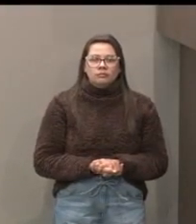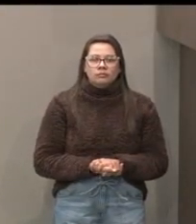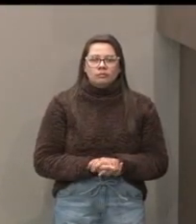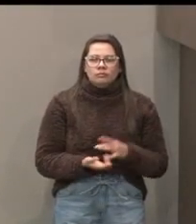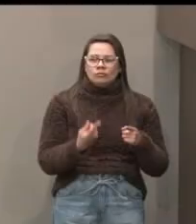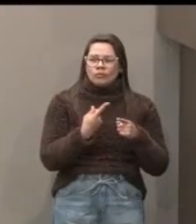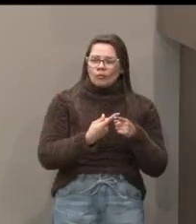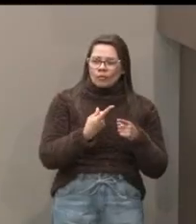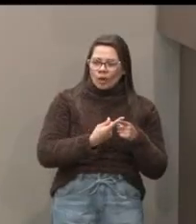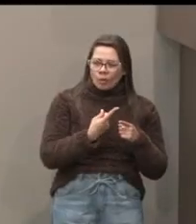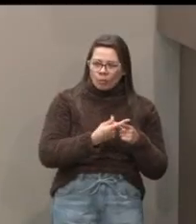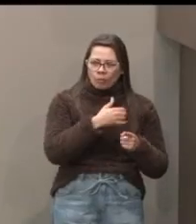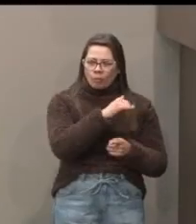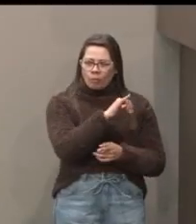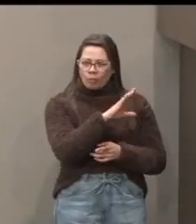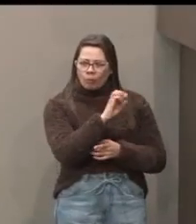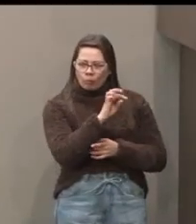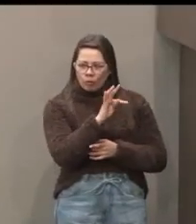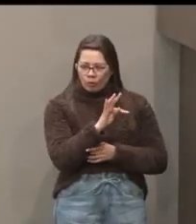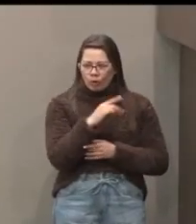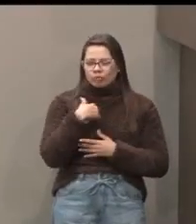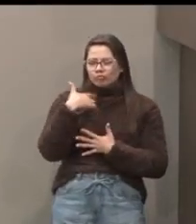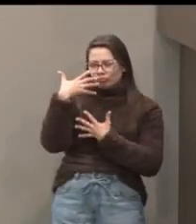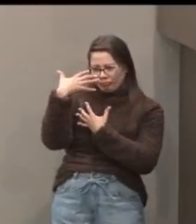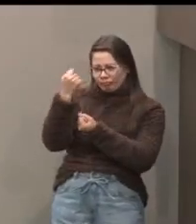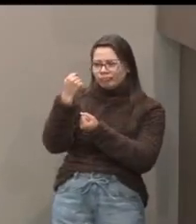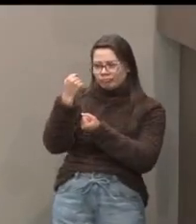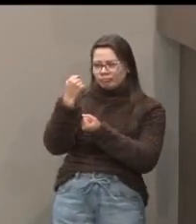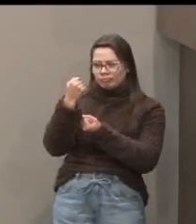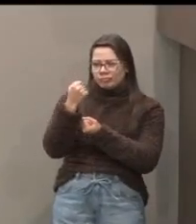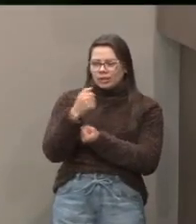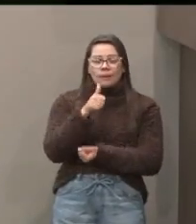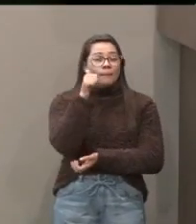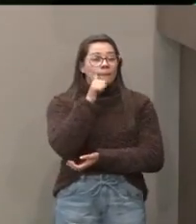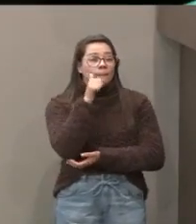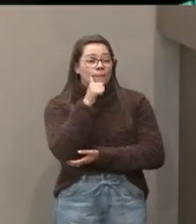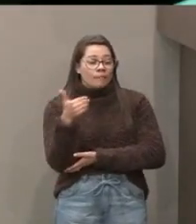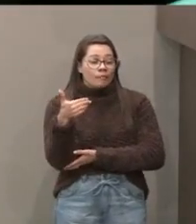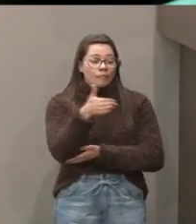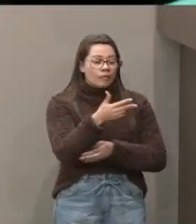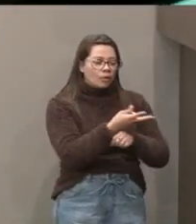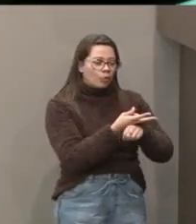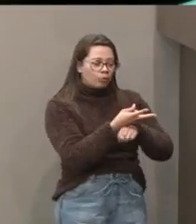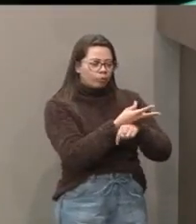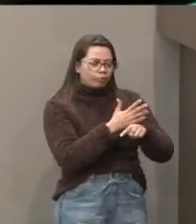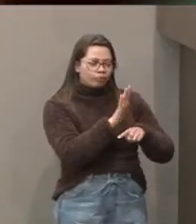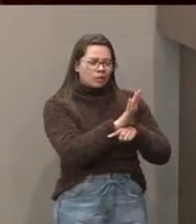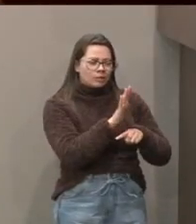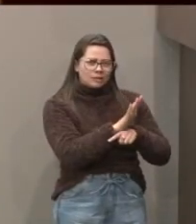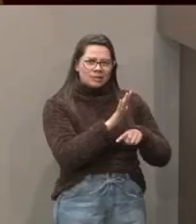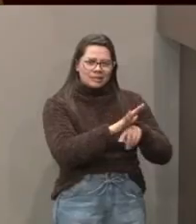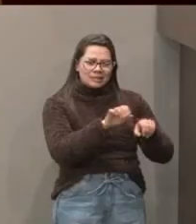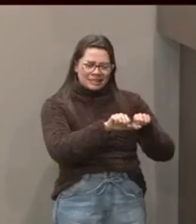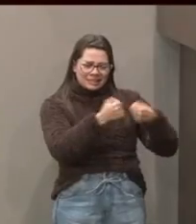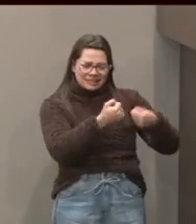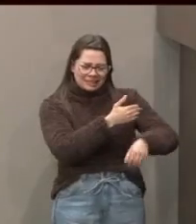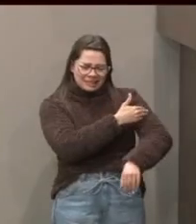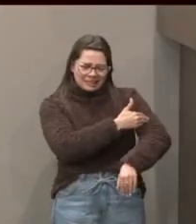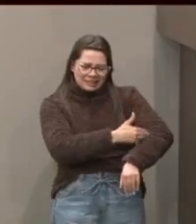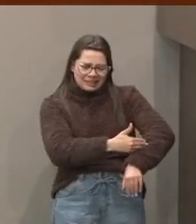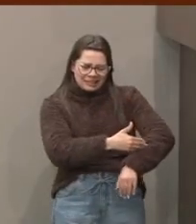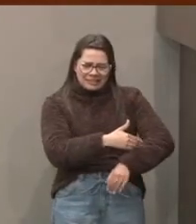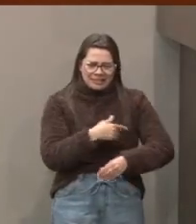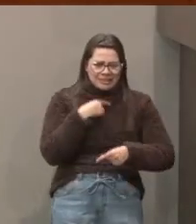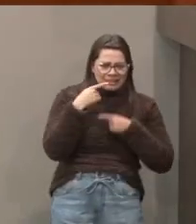Porque no IOT eu confio. Quando a dona Hilda veio procurar ajuda após uma fratura no braço, cheia